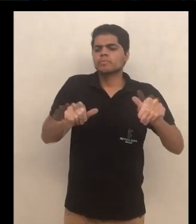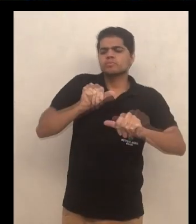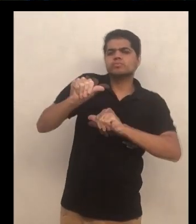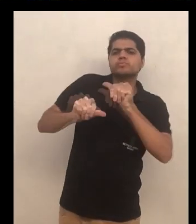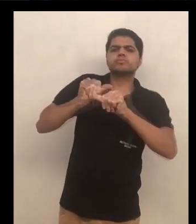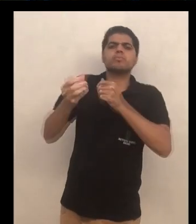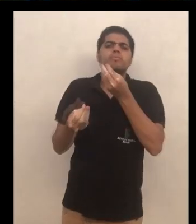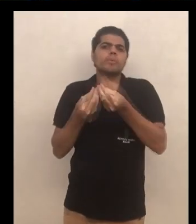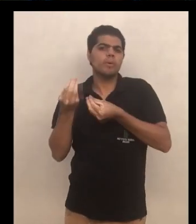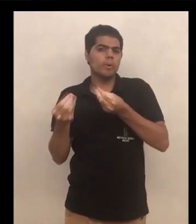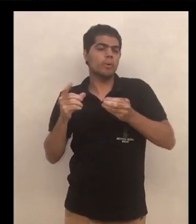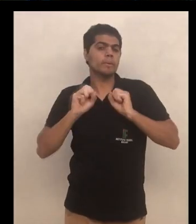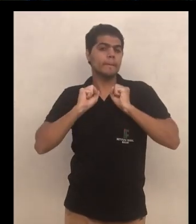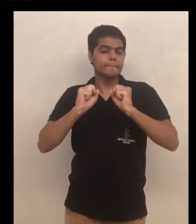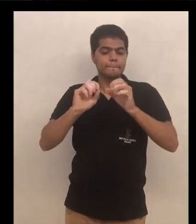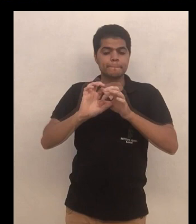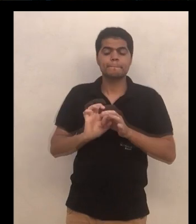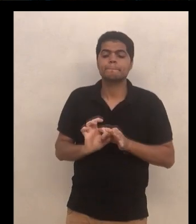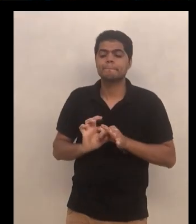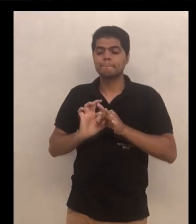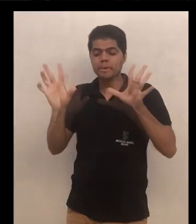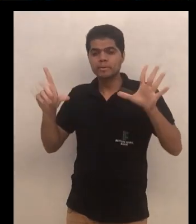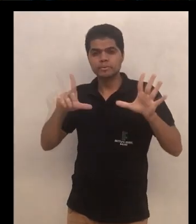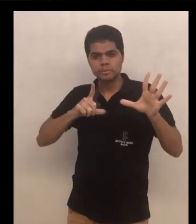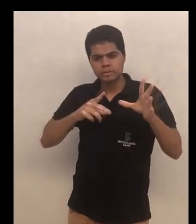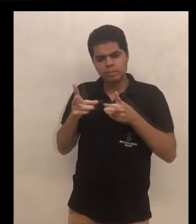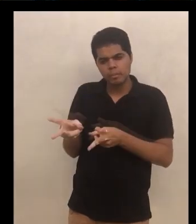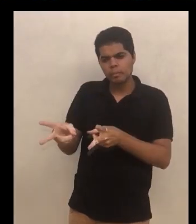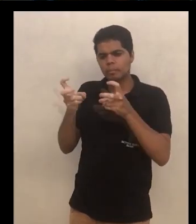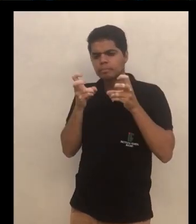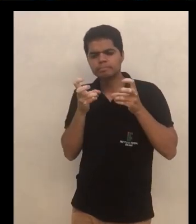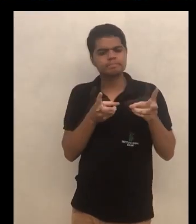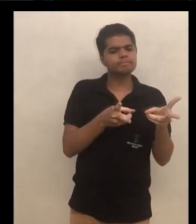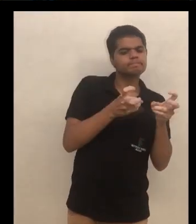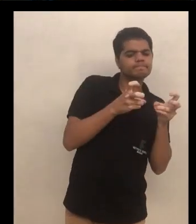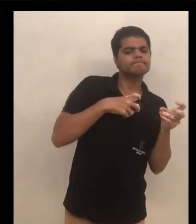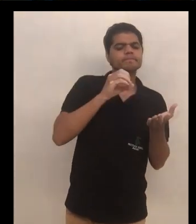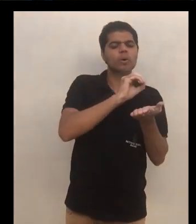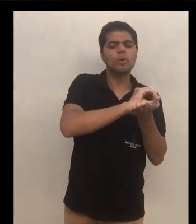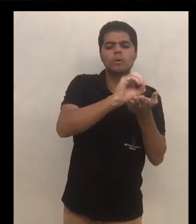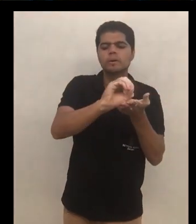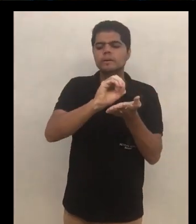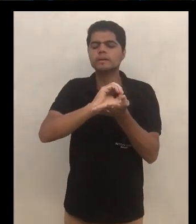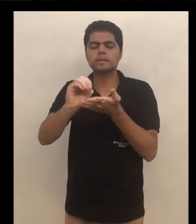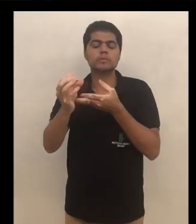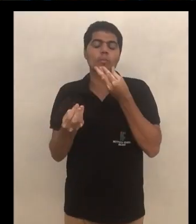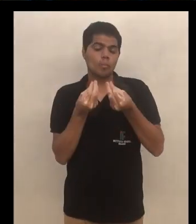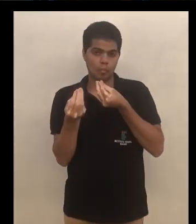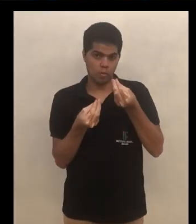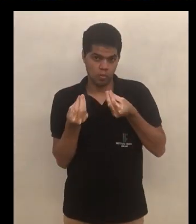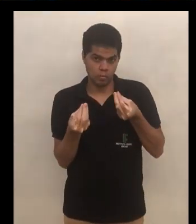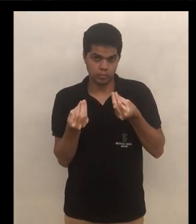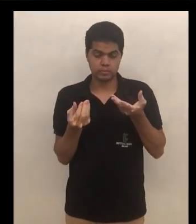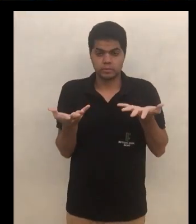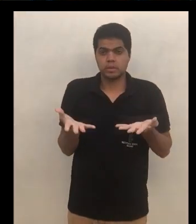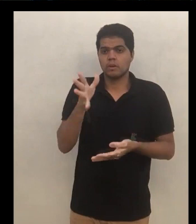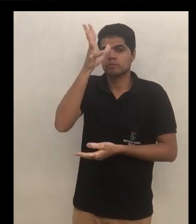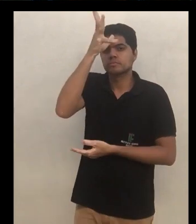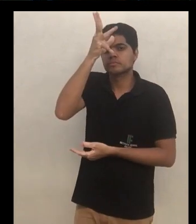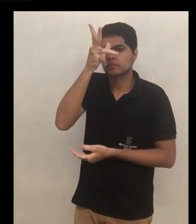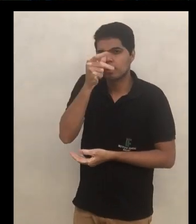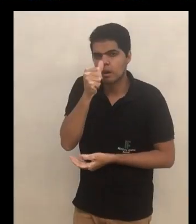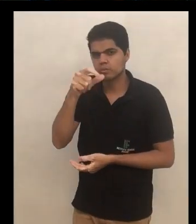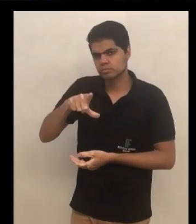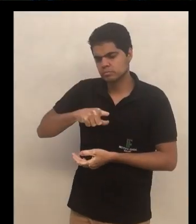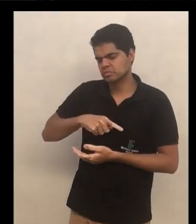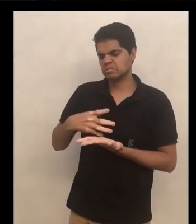animais, seus produtos e seus subprodutos possam ser reconhecidos como orgânico. Então, no caso das aves de corte,